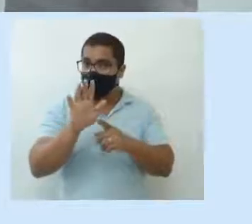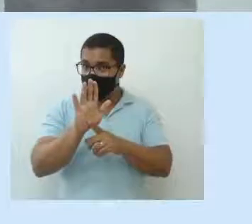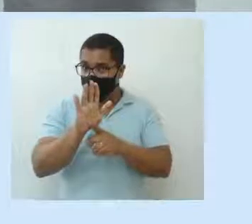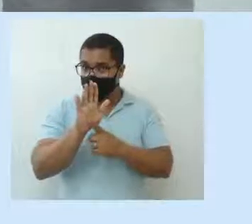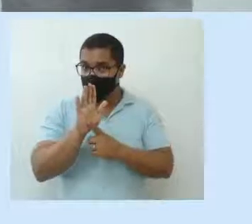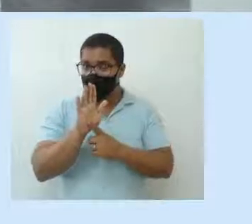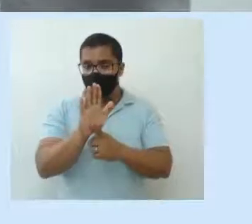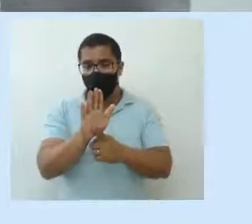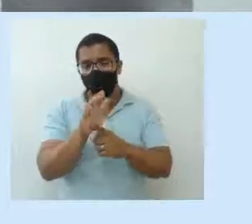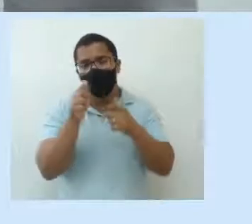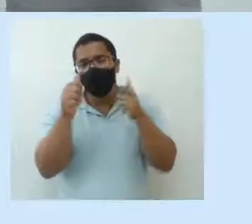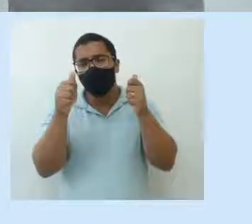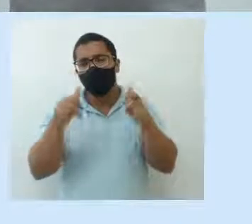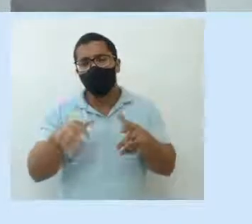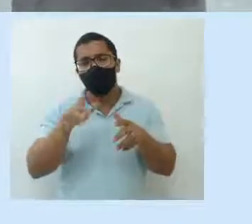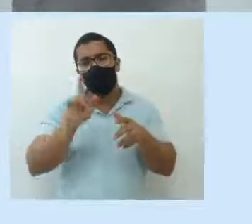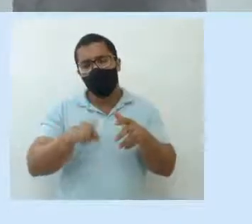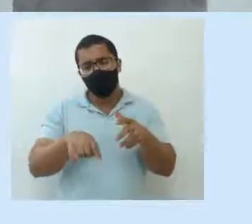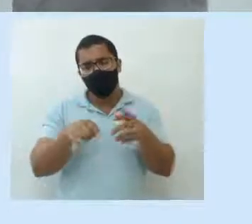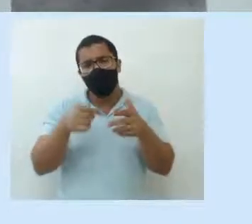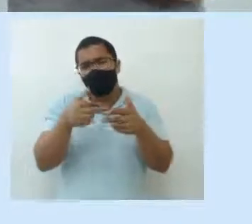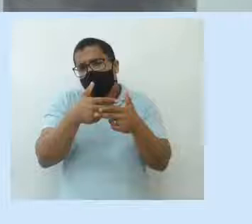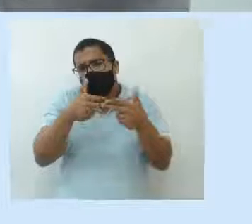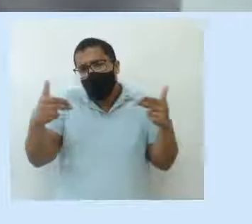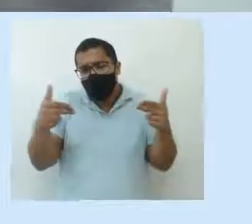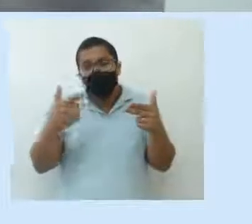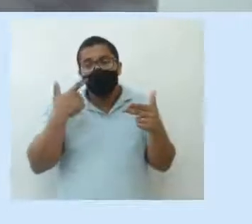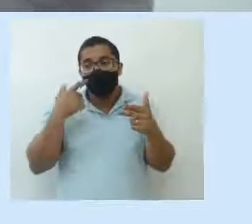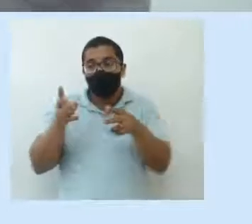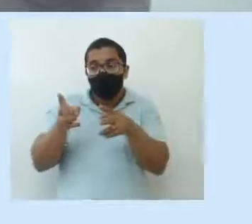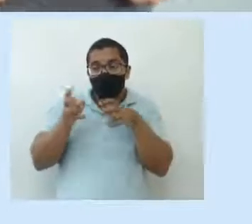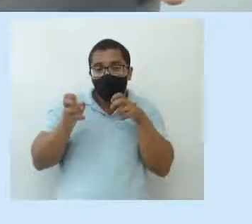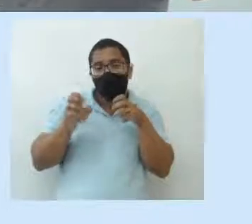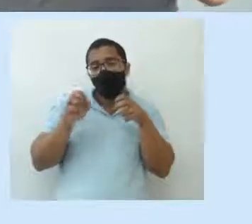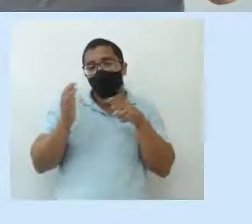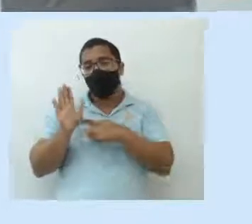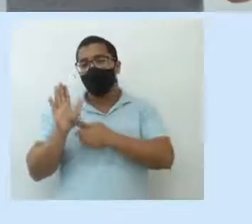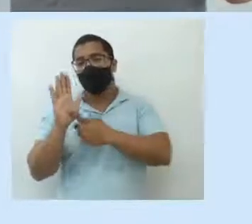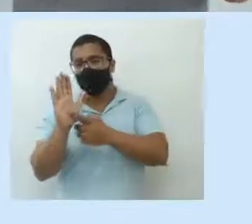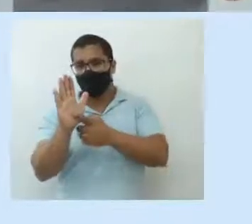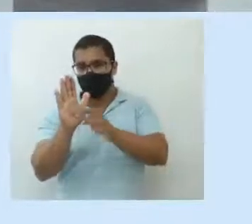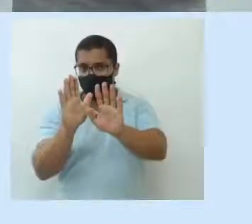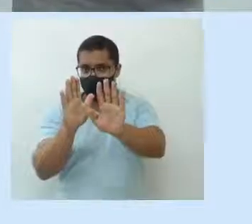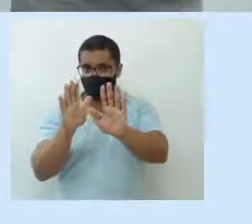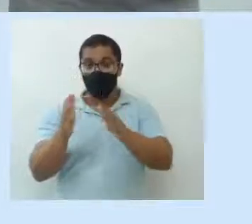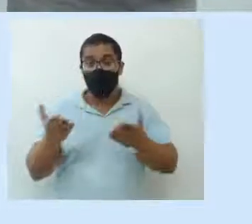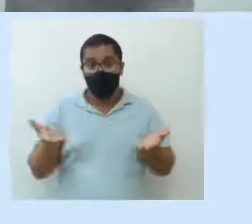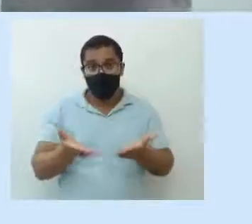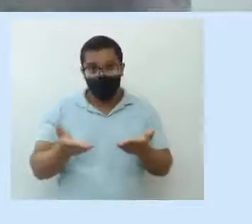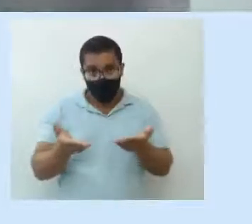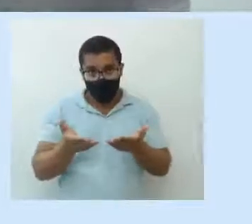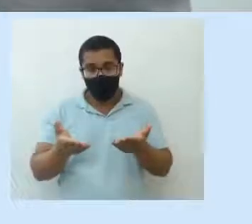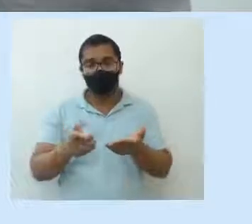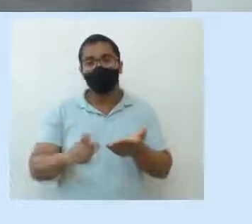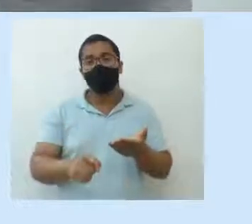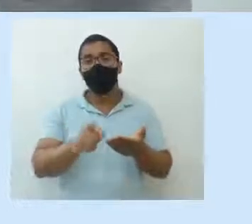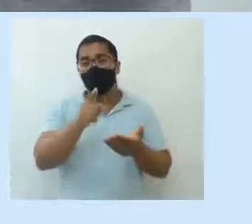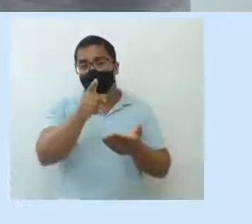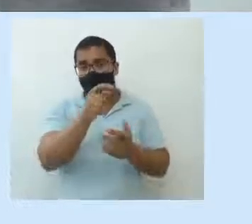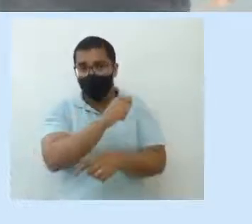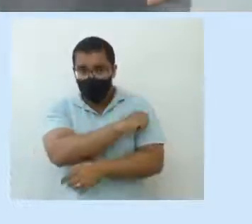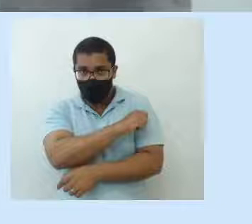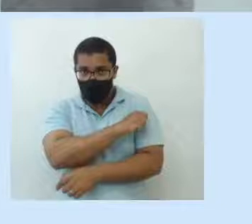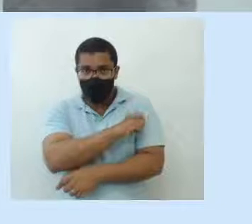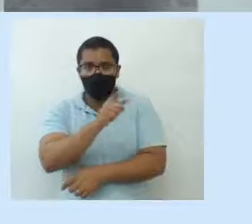e simplesmente como uma coisa aparece ou se manifesta. E eu gostaria neste momento que vocês,